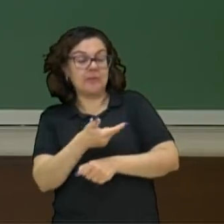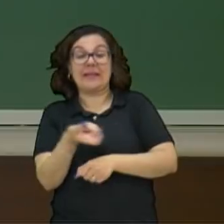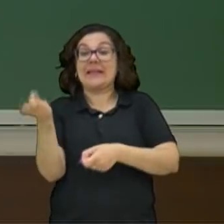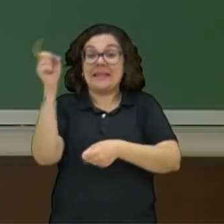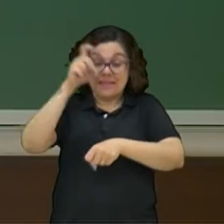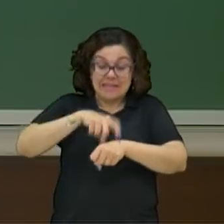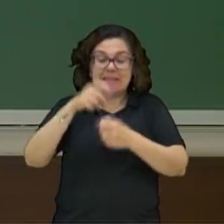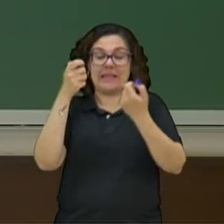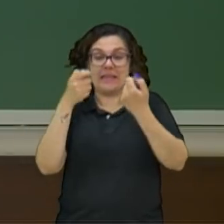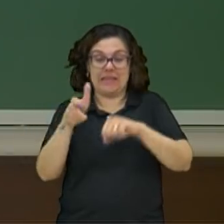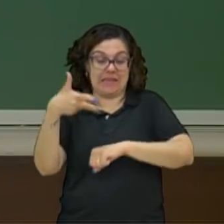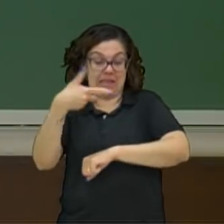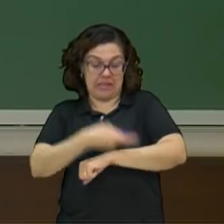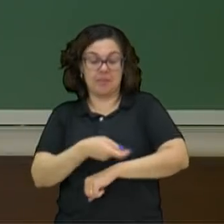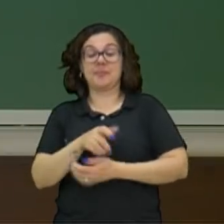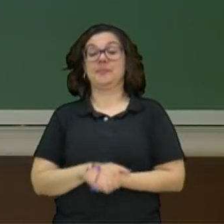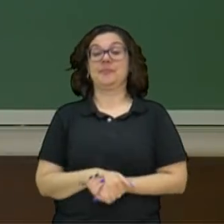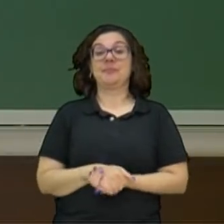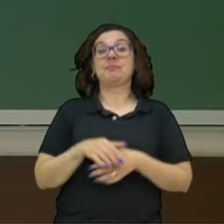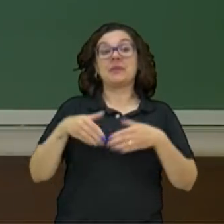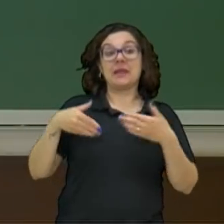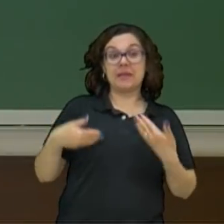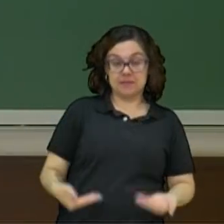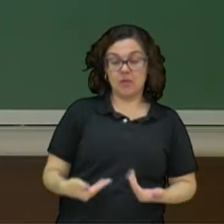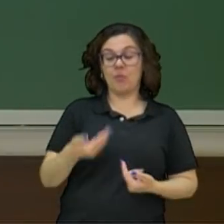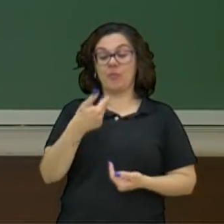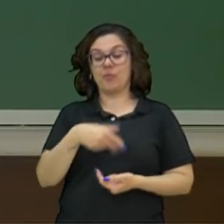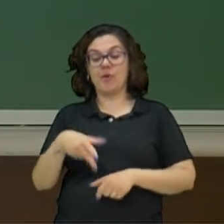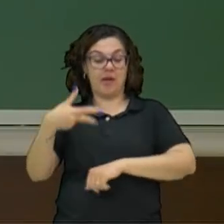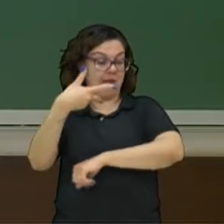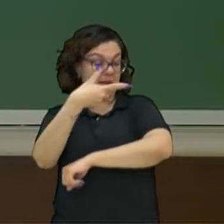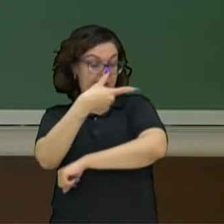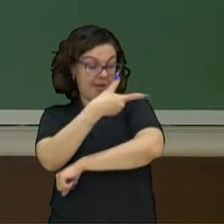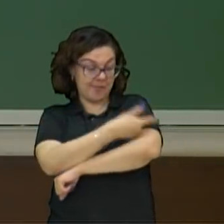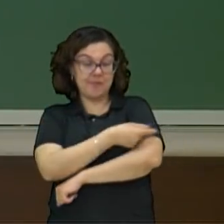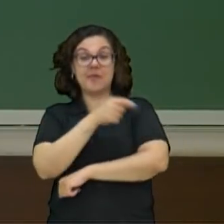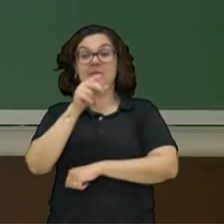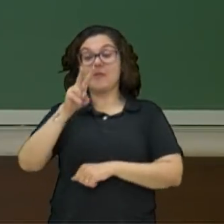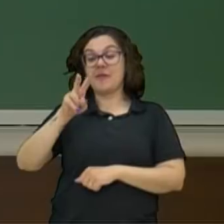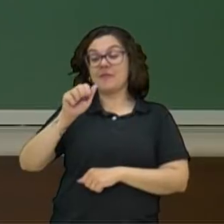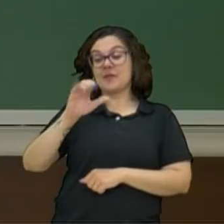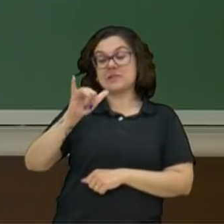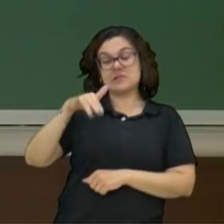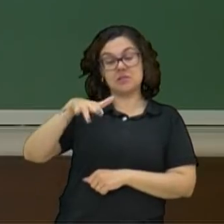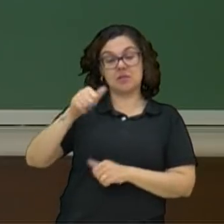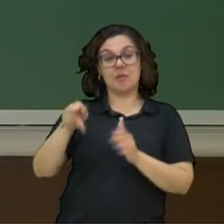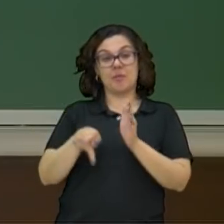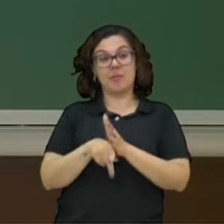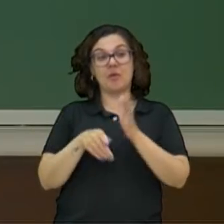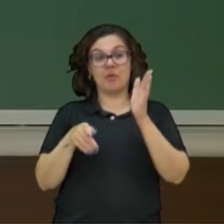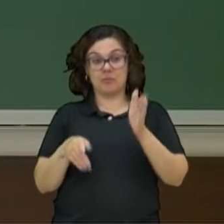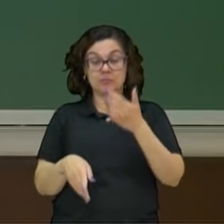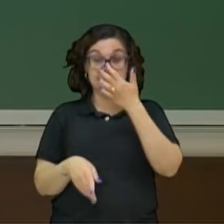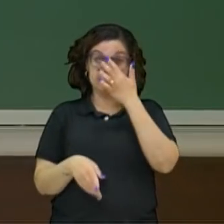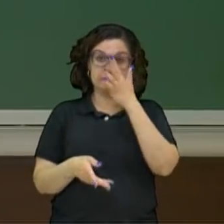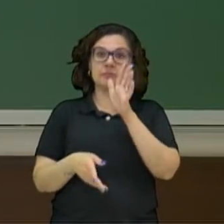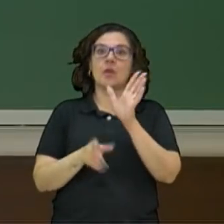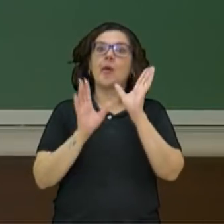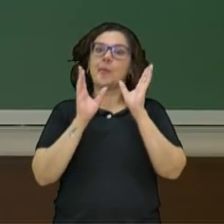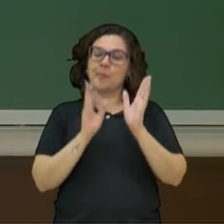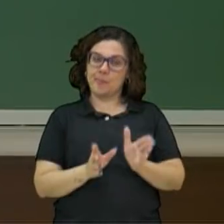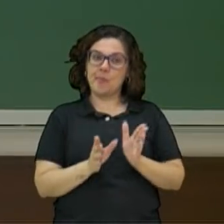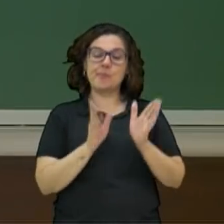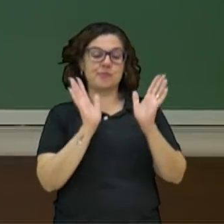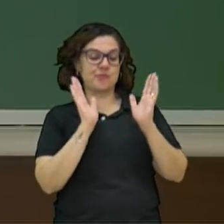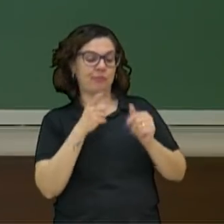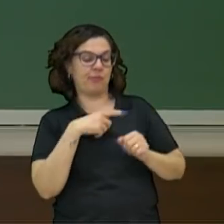eles. A vacina é uma injeção feita com os próprios organismos patogênicos, os